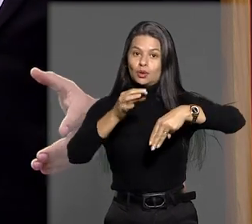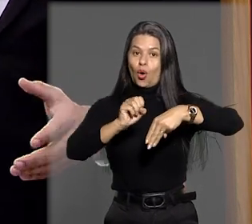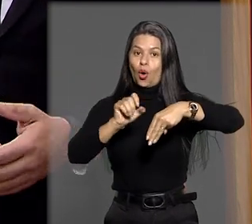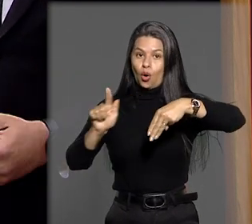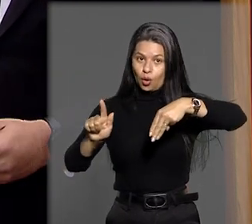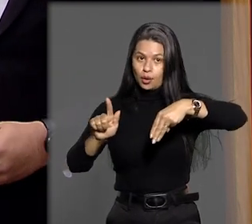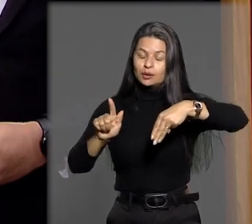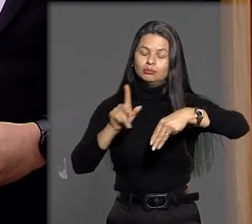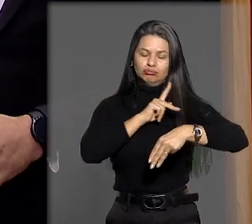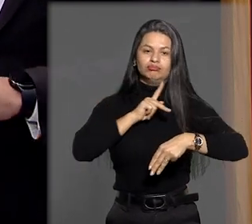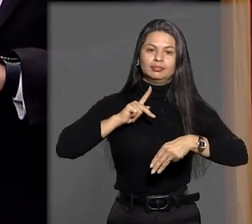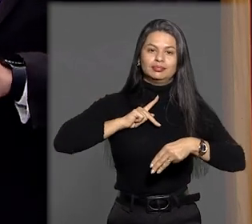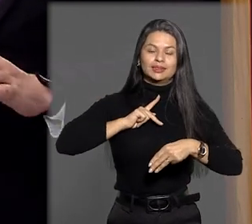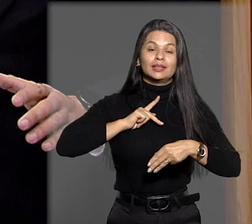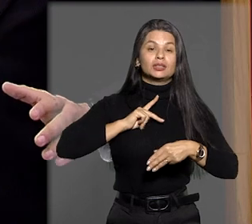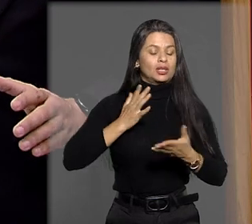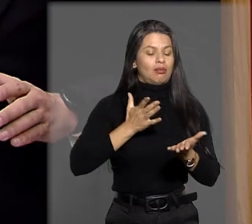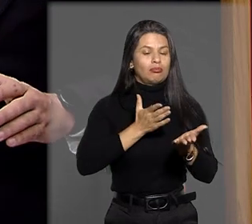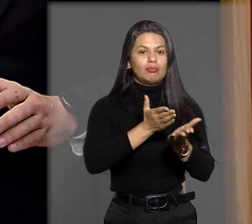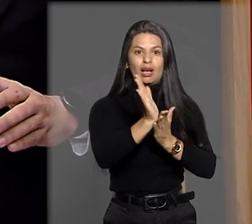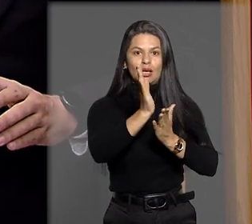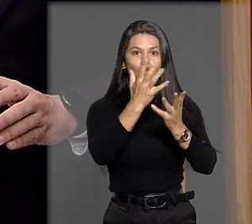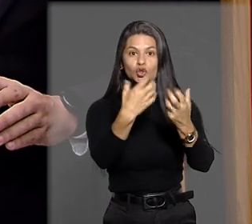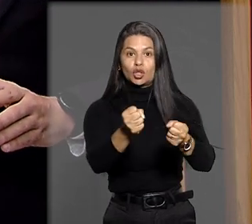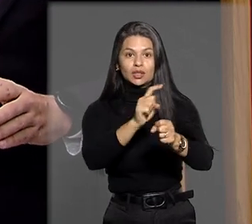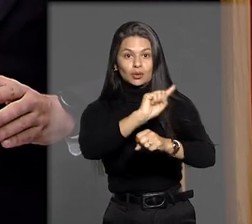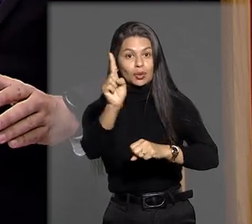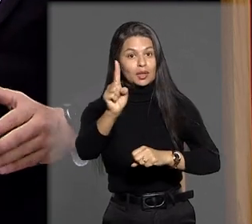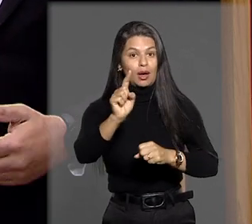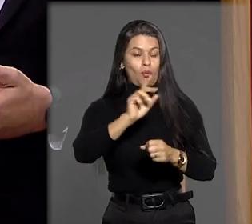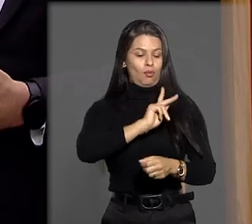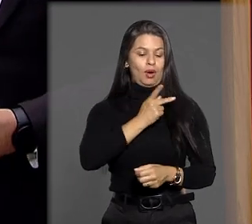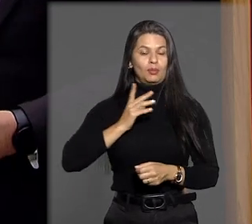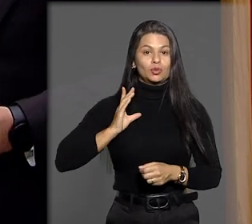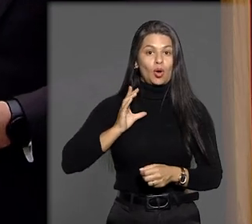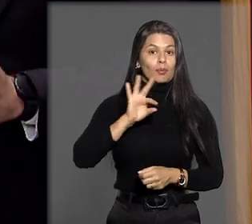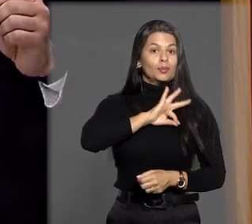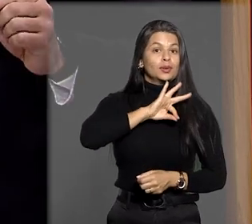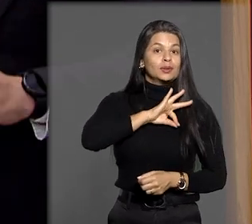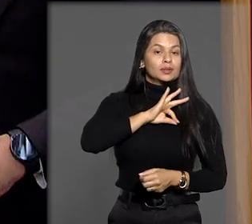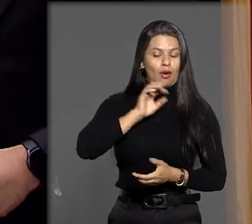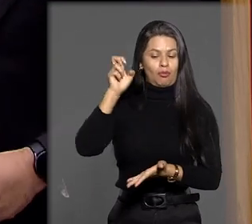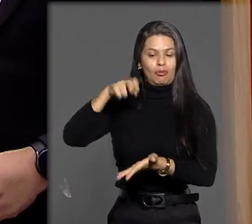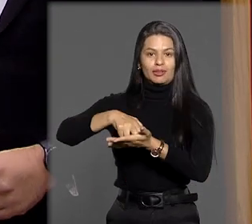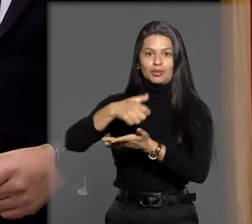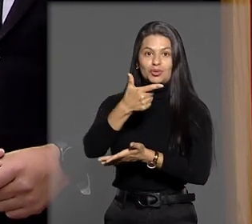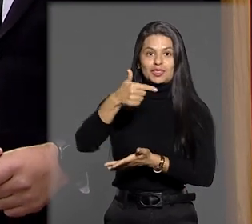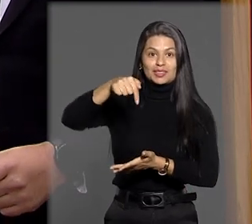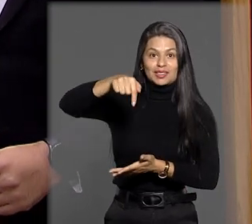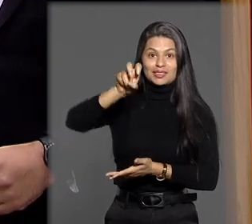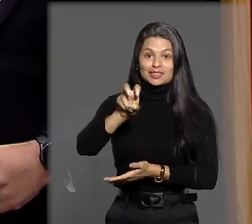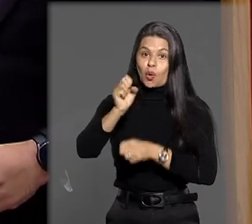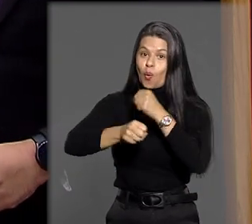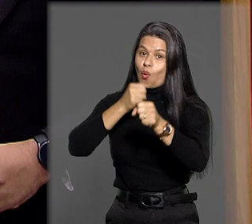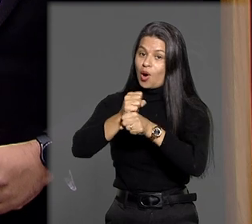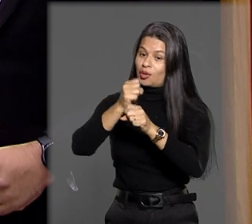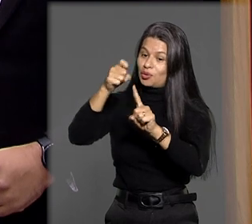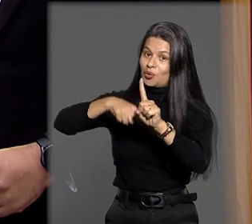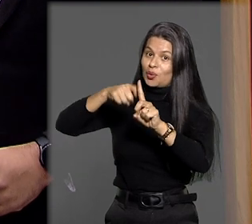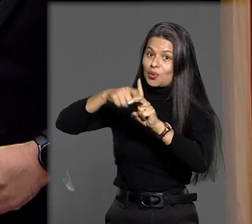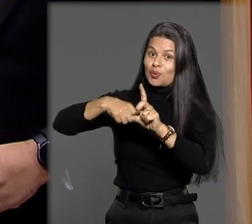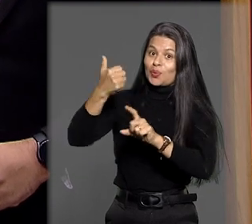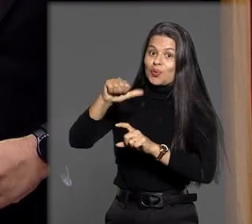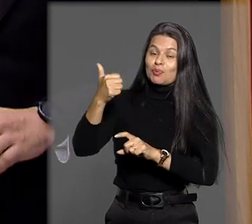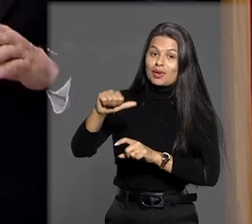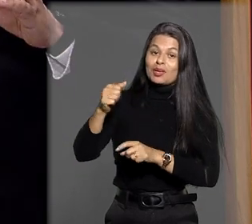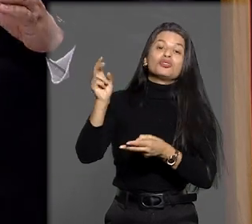no exercício da presidência, indeferiu o habeas corpus requerido por um PM condenado a 275 anos e 11 meses